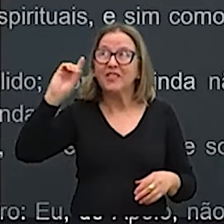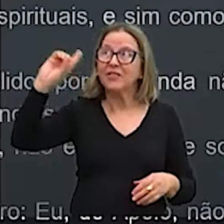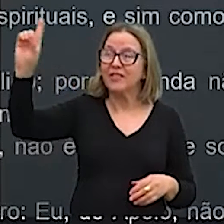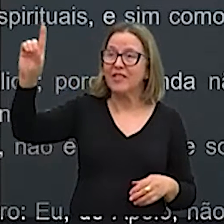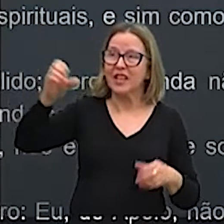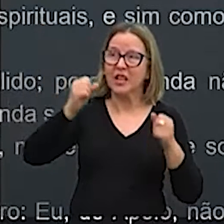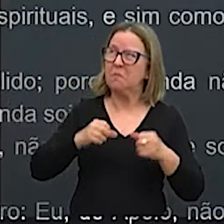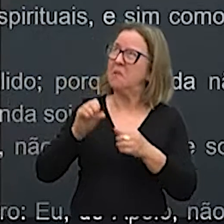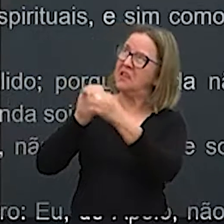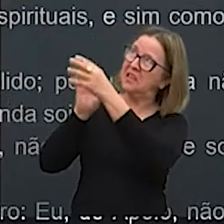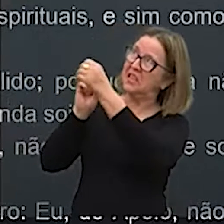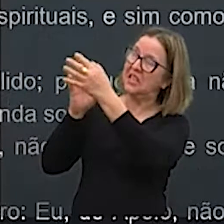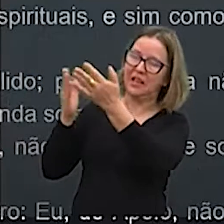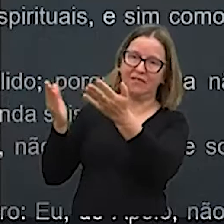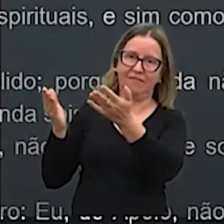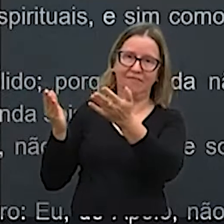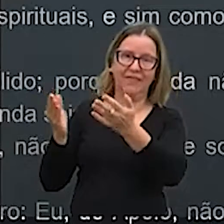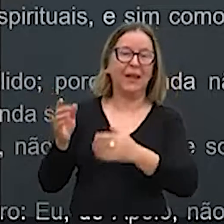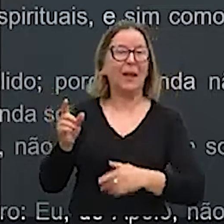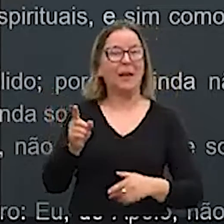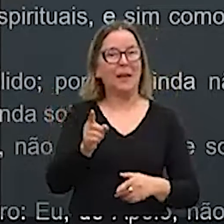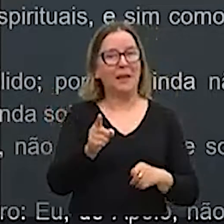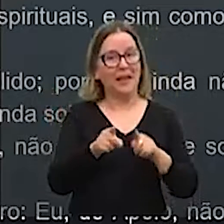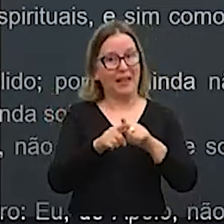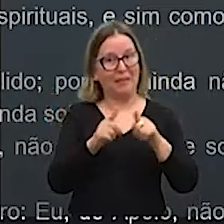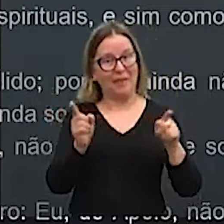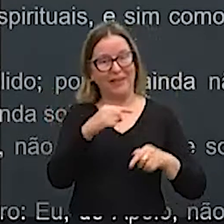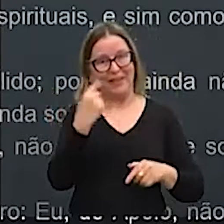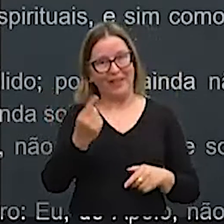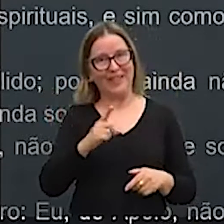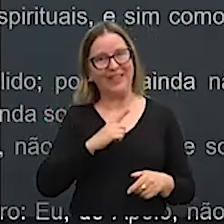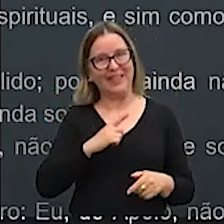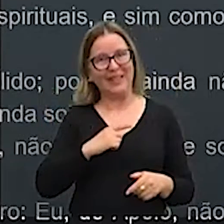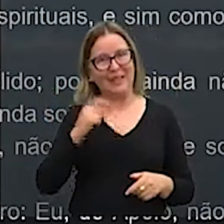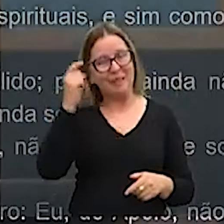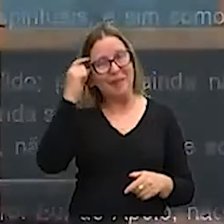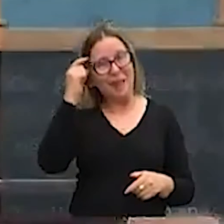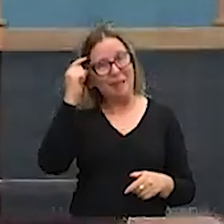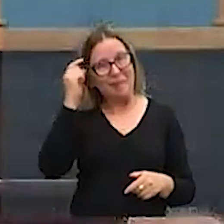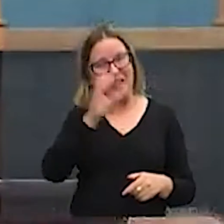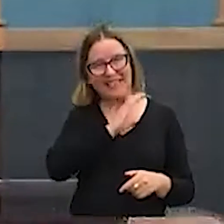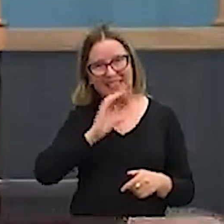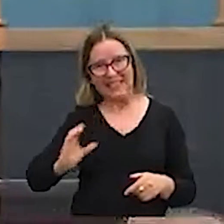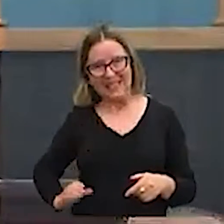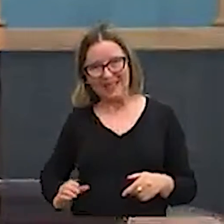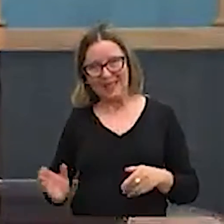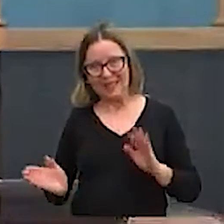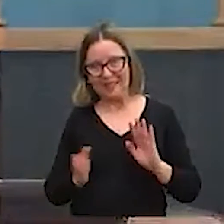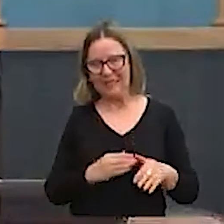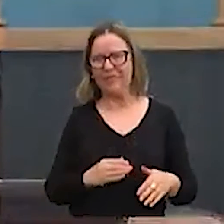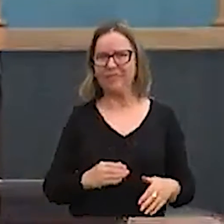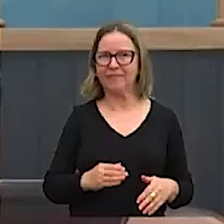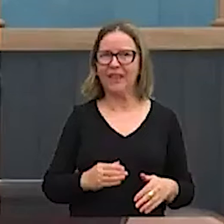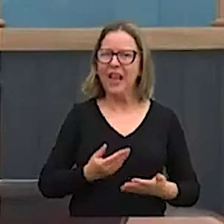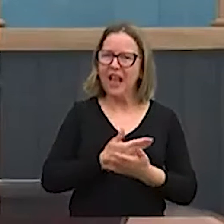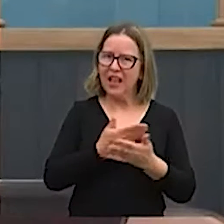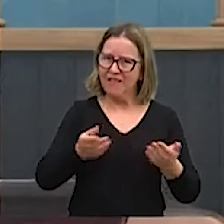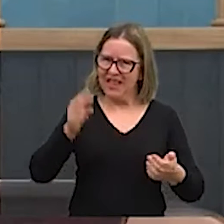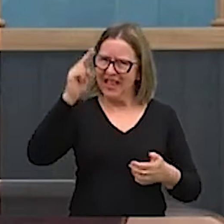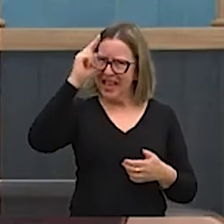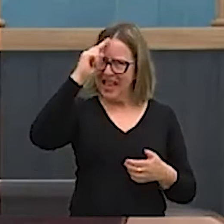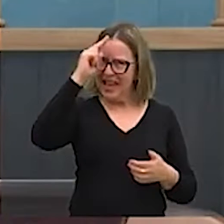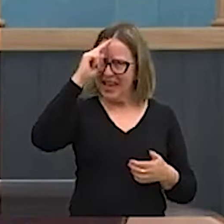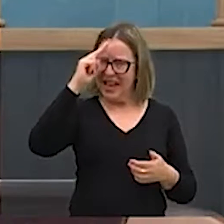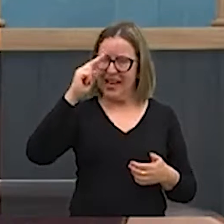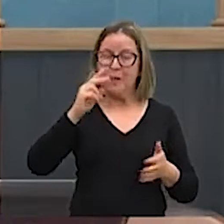Nós, porém, temos a mente de Cristo. Agora, vocês se lembram, domingo passado nós falamos que